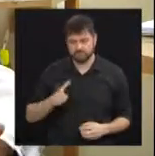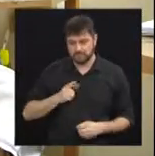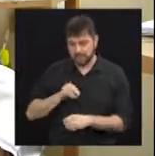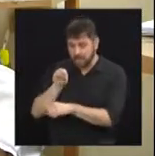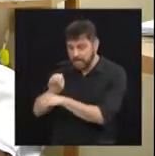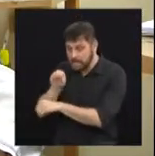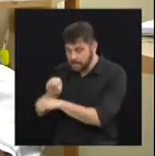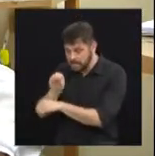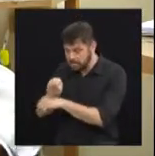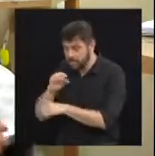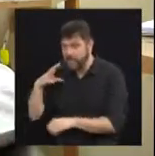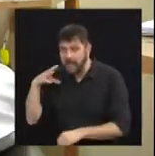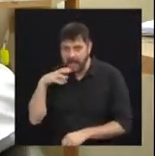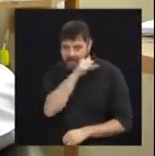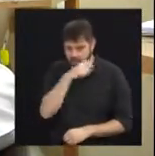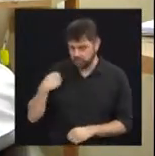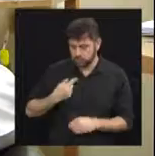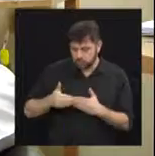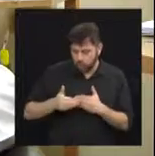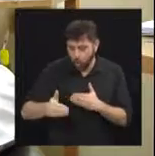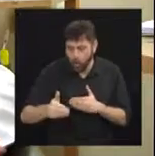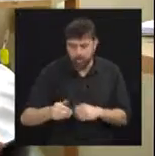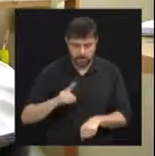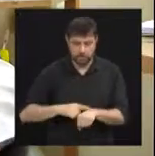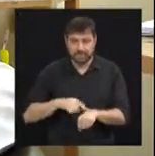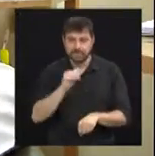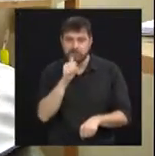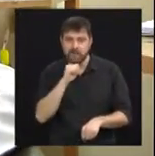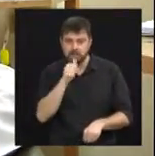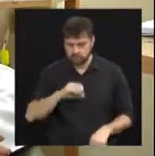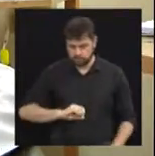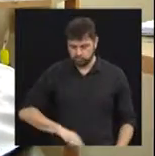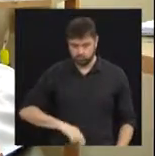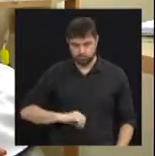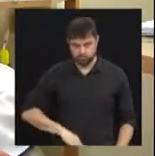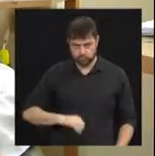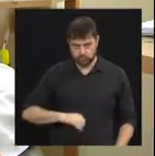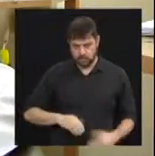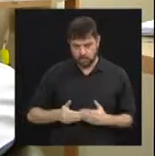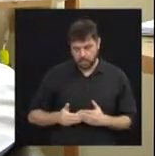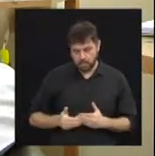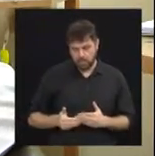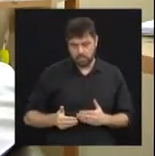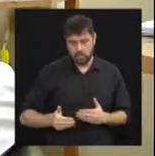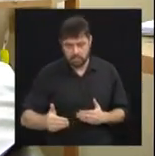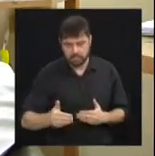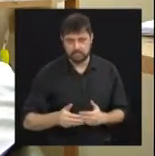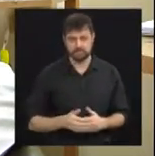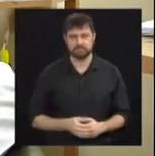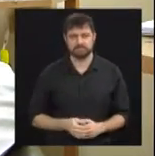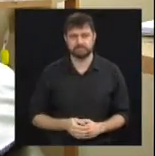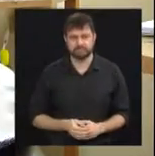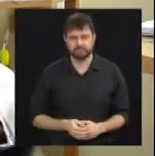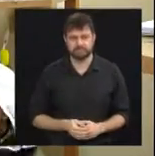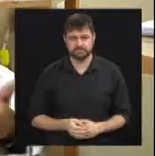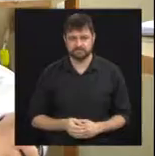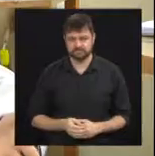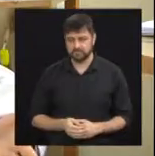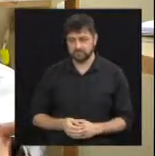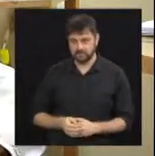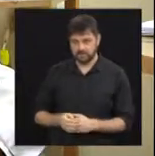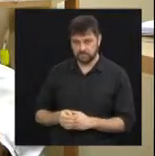tratamentos rápidos, né, que nós começamos no início do ciclo da mulher, ou seja, no início da menstruação. No caso